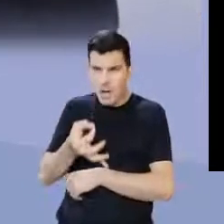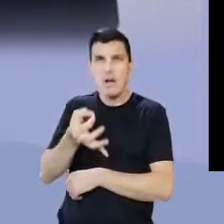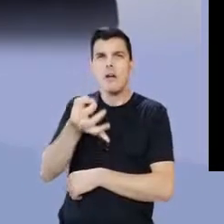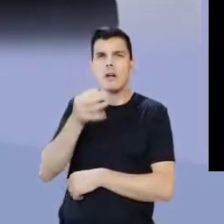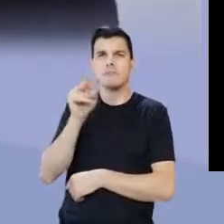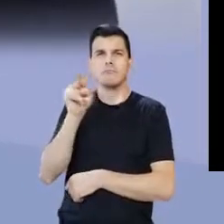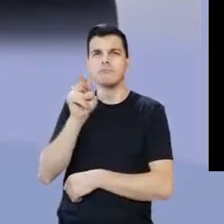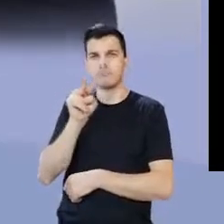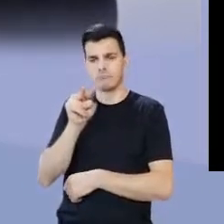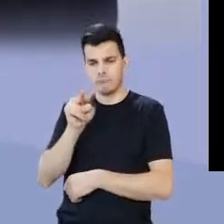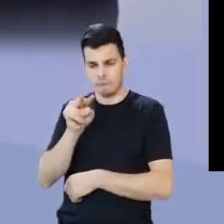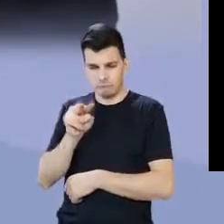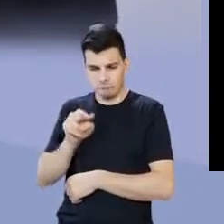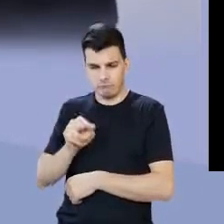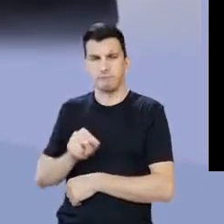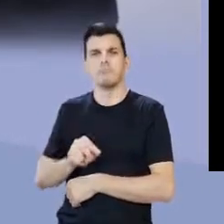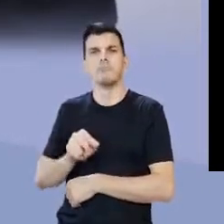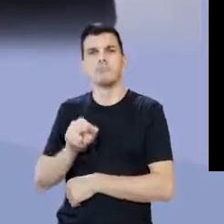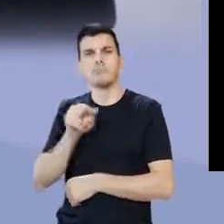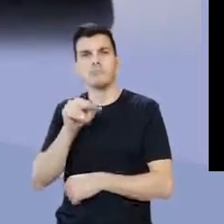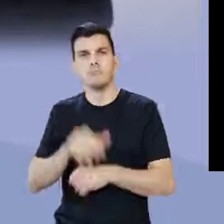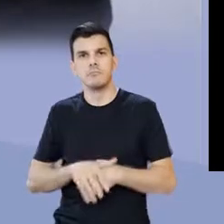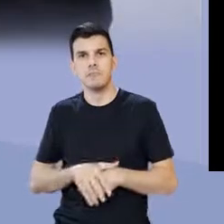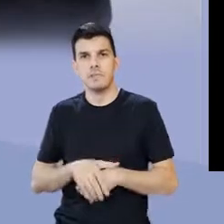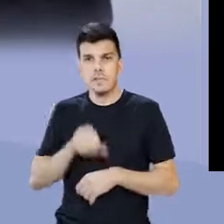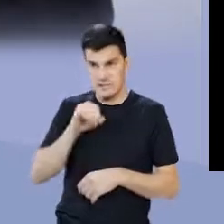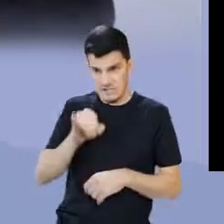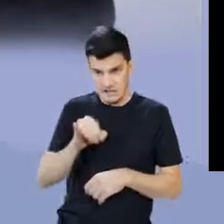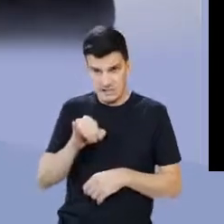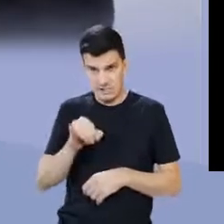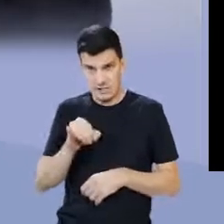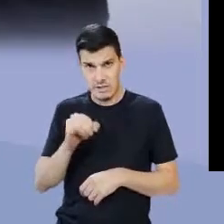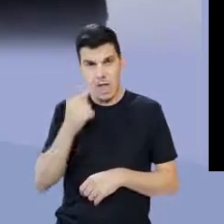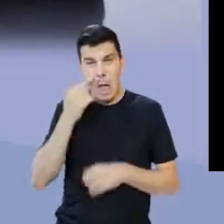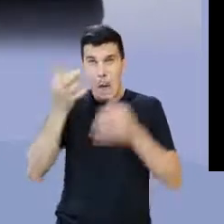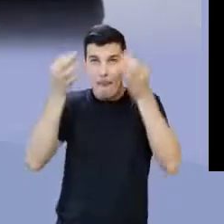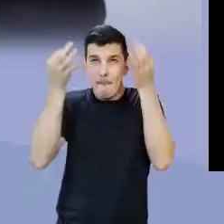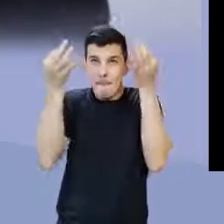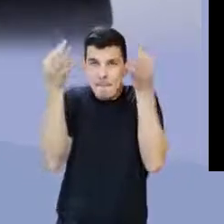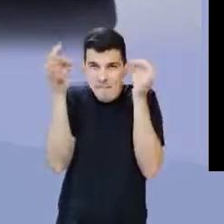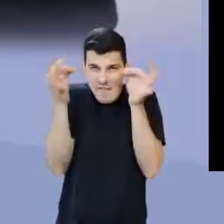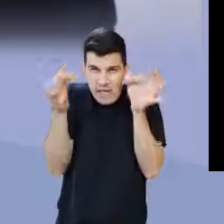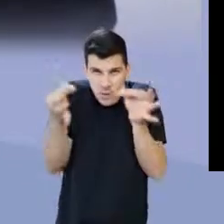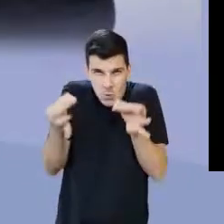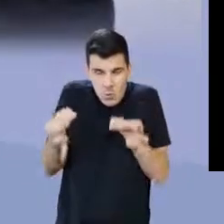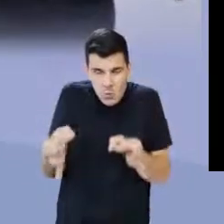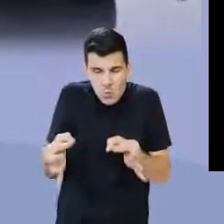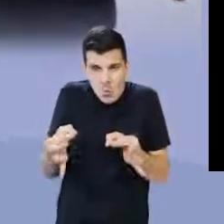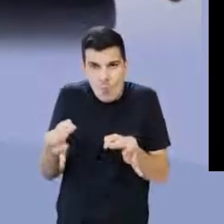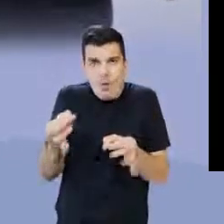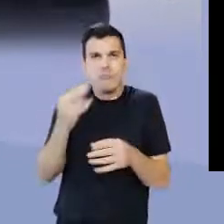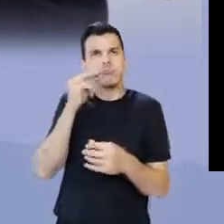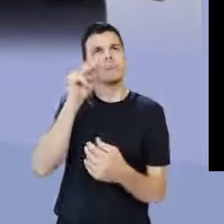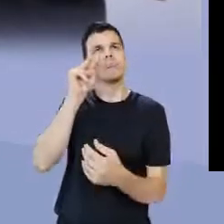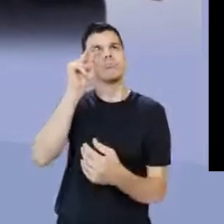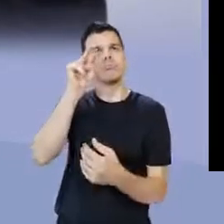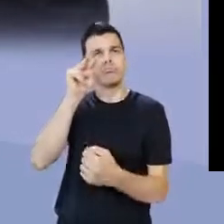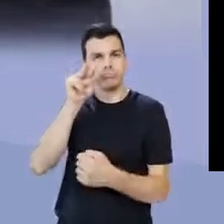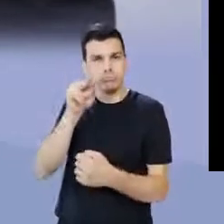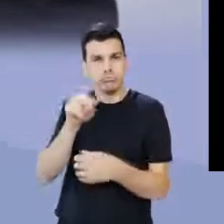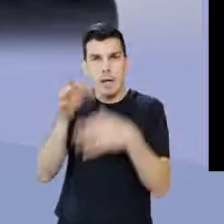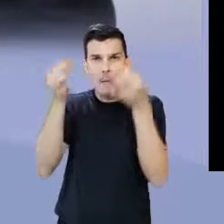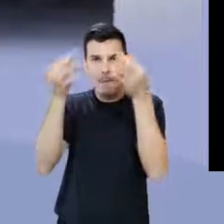topo, de um precipício. Se esse menino ele fosse perfeito, entre aspas, colocasse o dedo no olho e ele